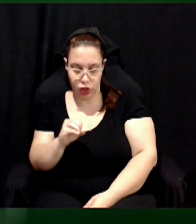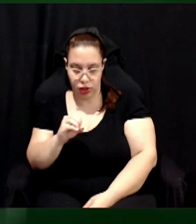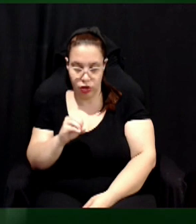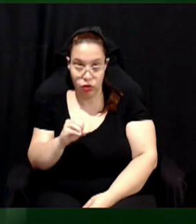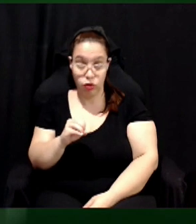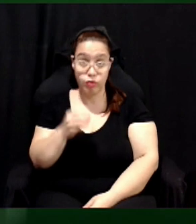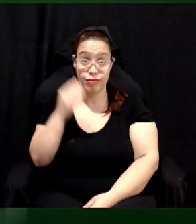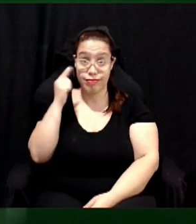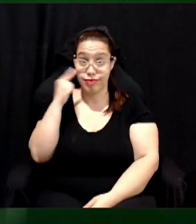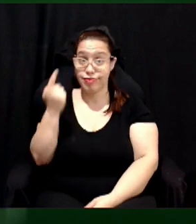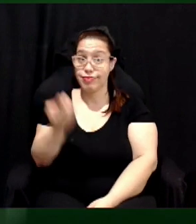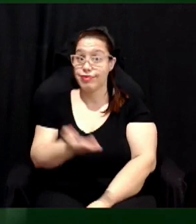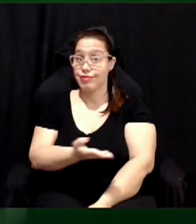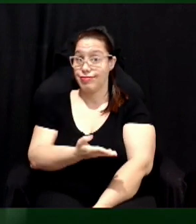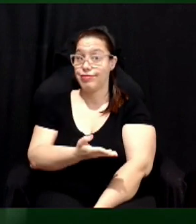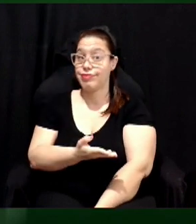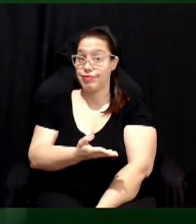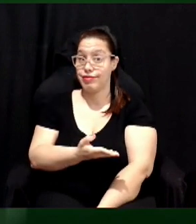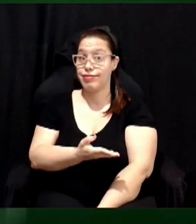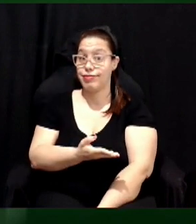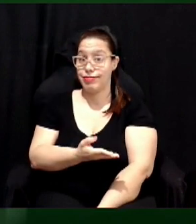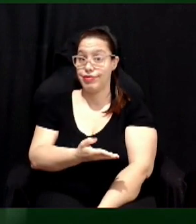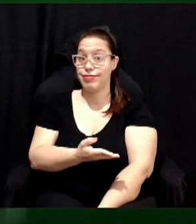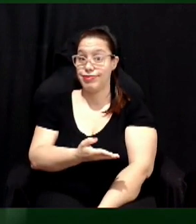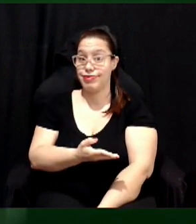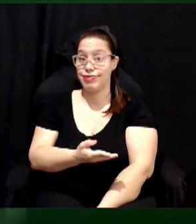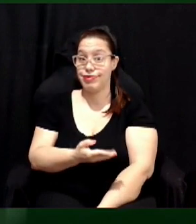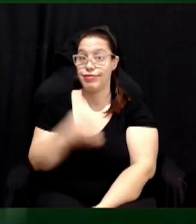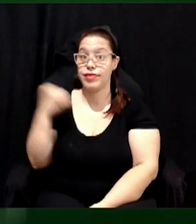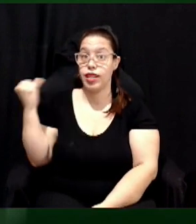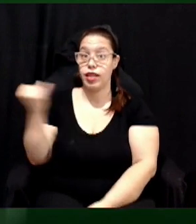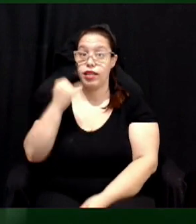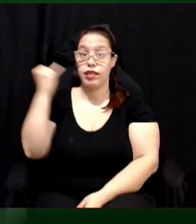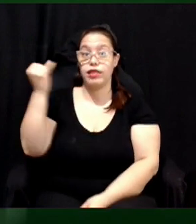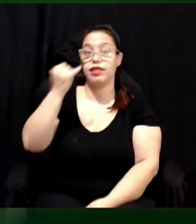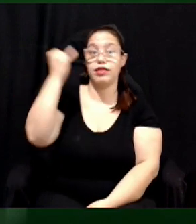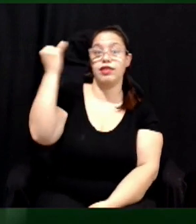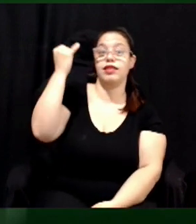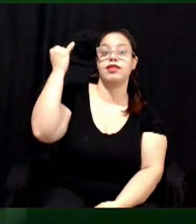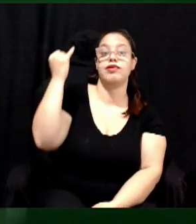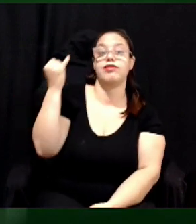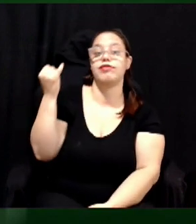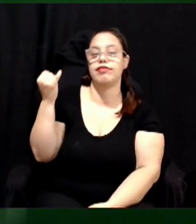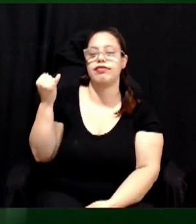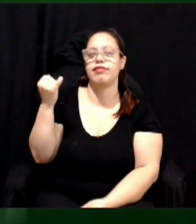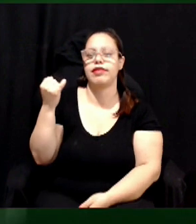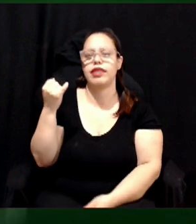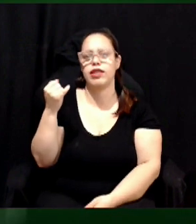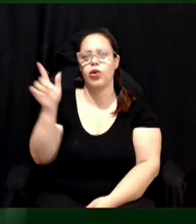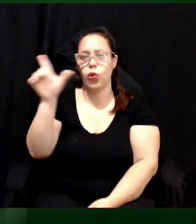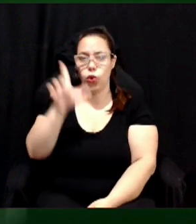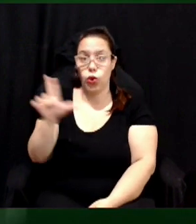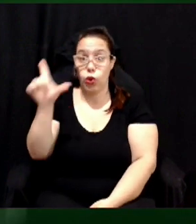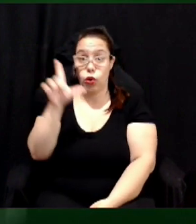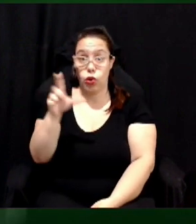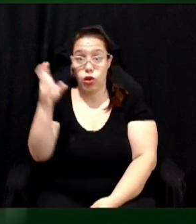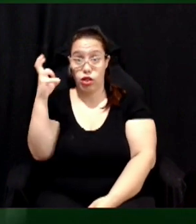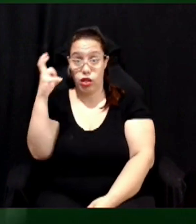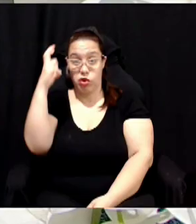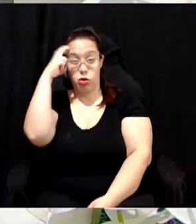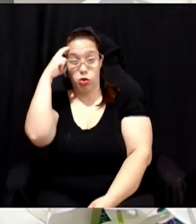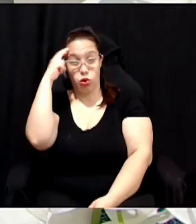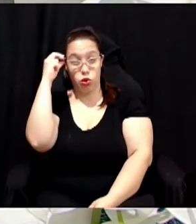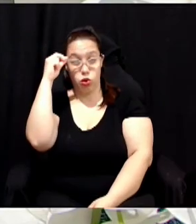Memórias Póstumas de Brás Cubas. É uma obra importantíssima para a formação do repertório estudantil, para o repertório da cultura brasileira, da